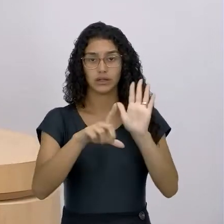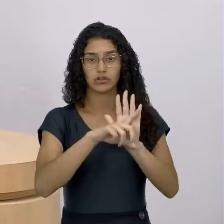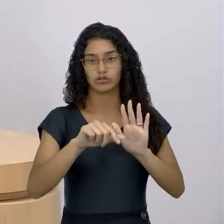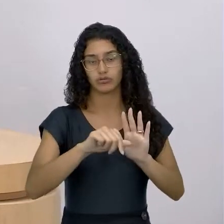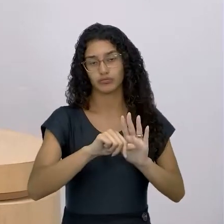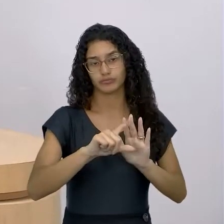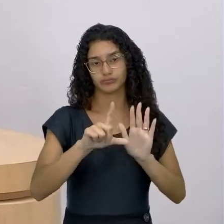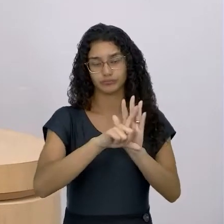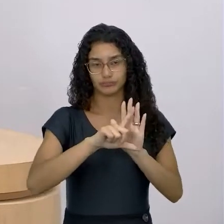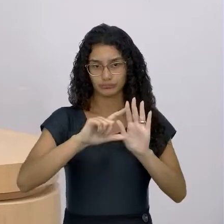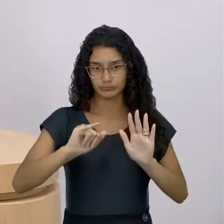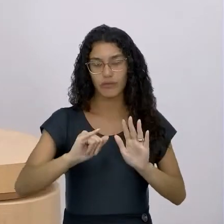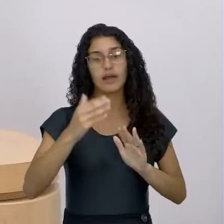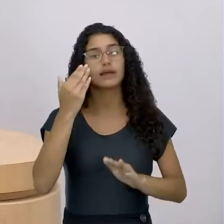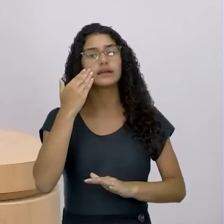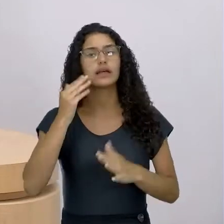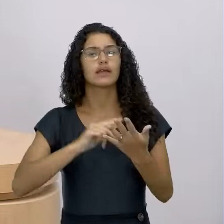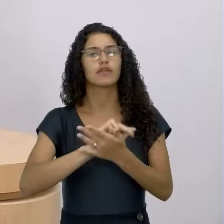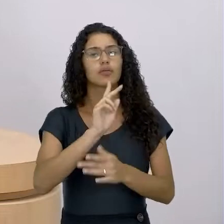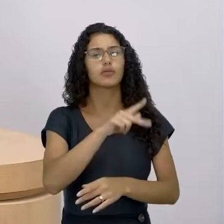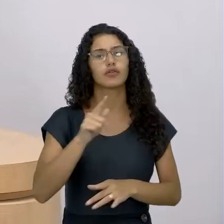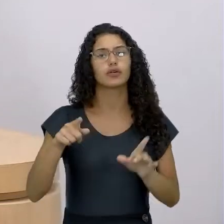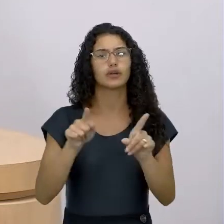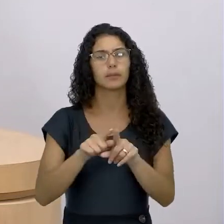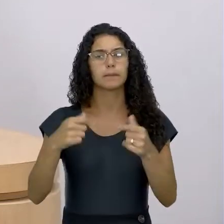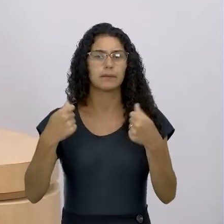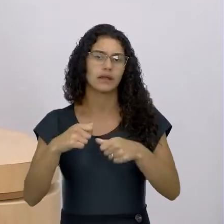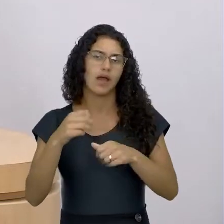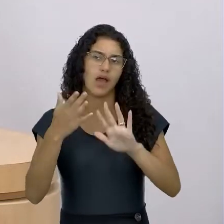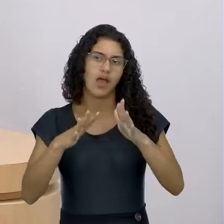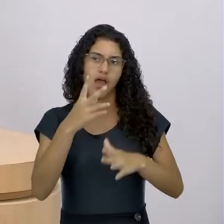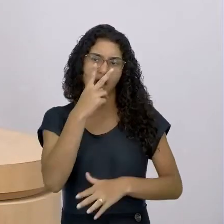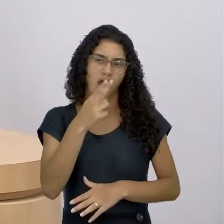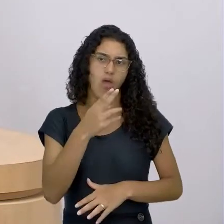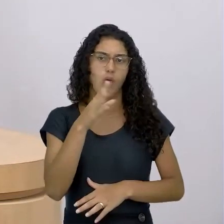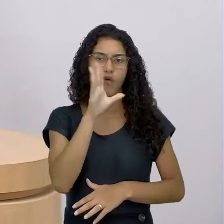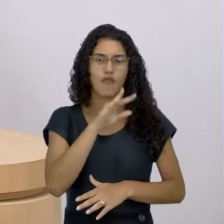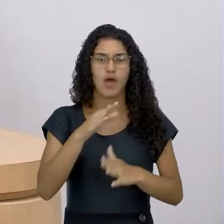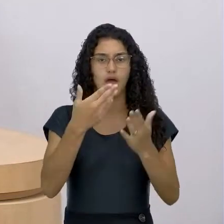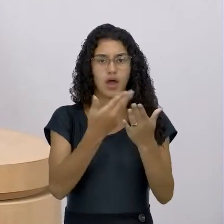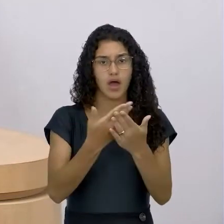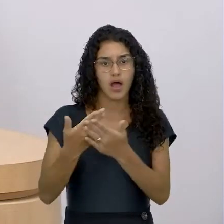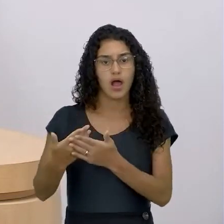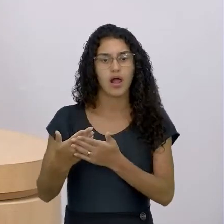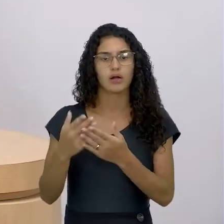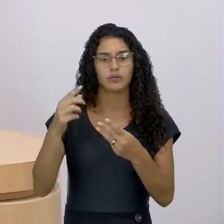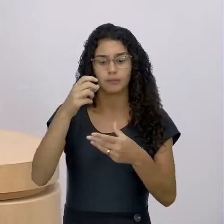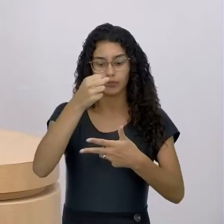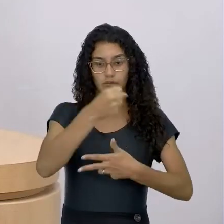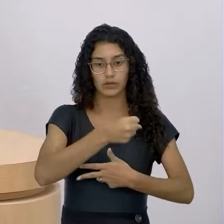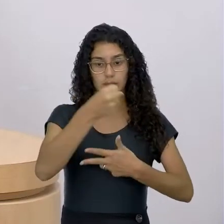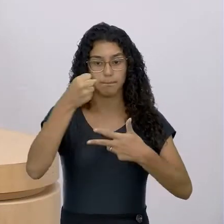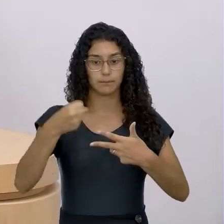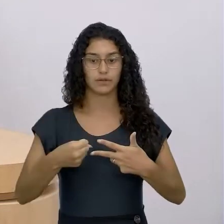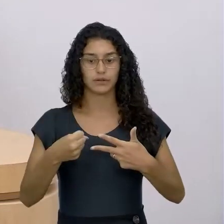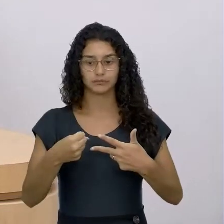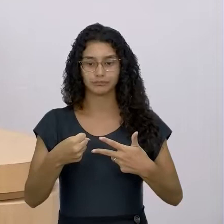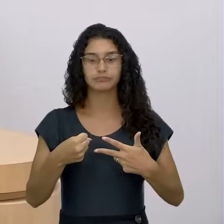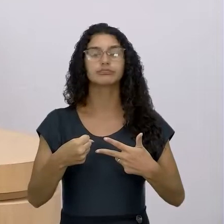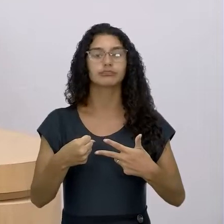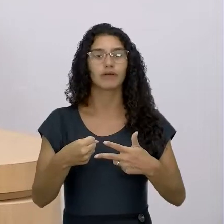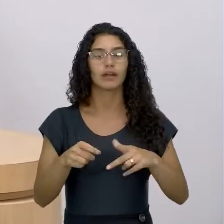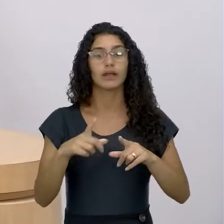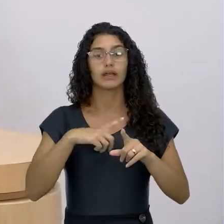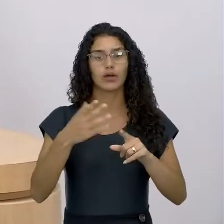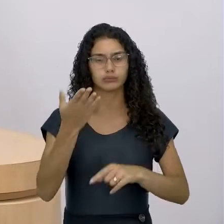legislativo, né. Eu sei que muitos professores devem falar nas aulas, dos três poderes. Isso há